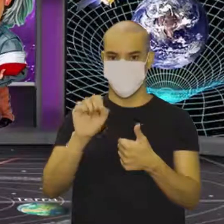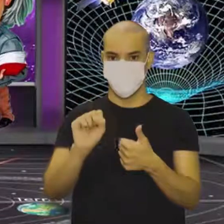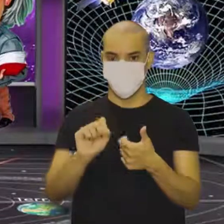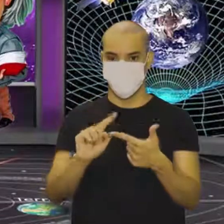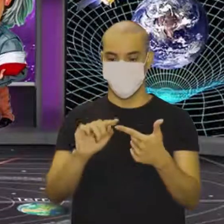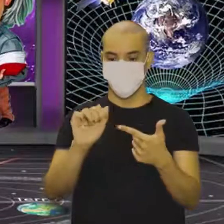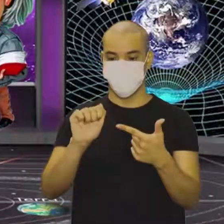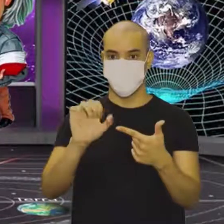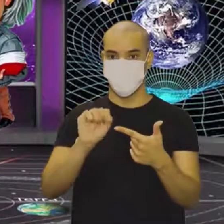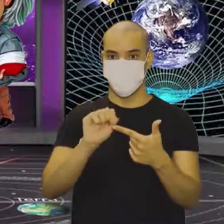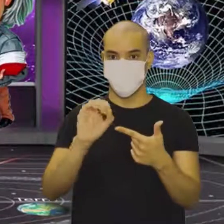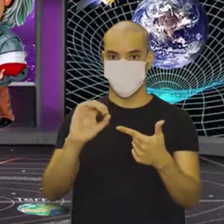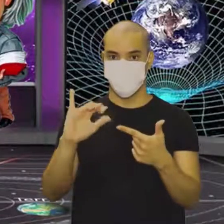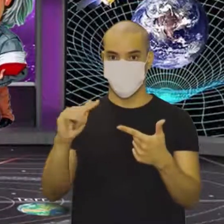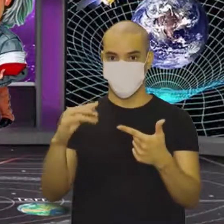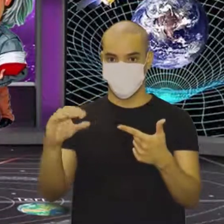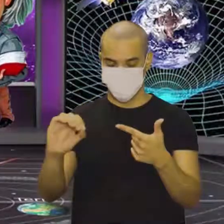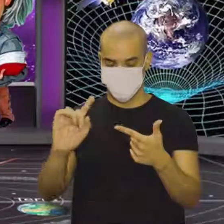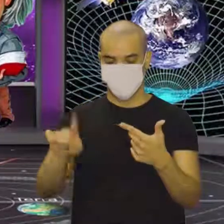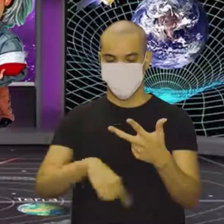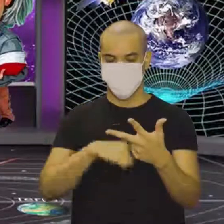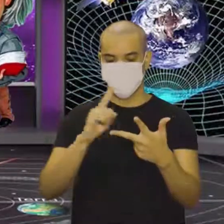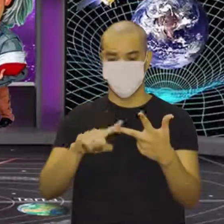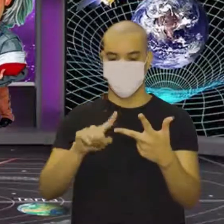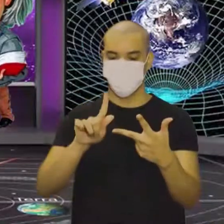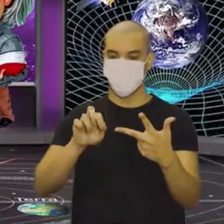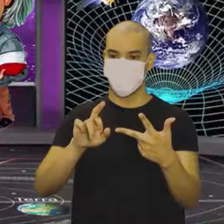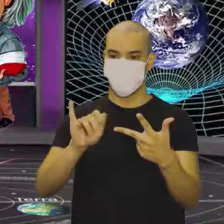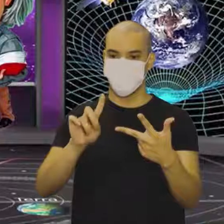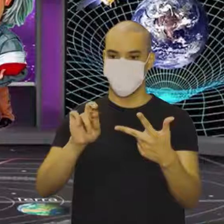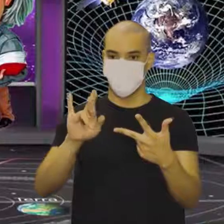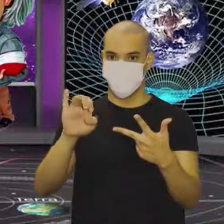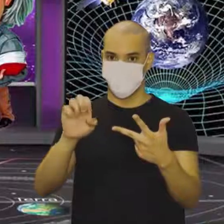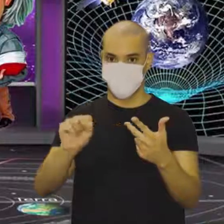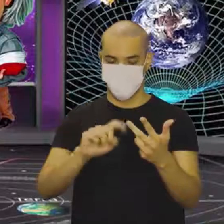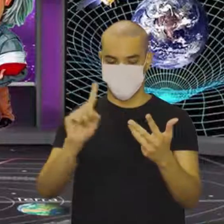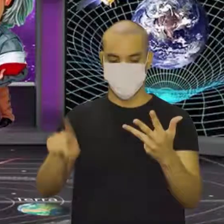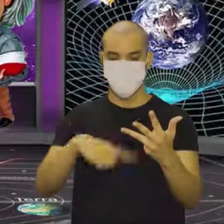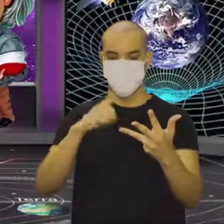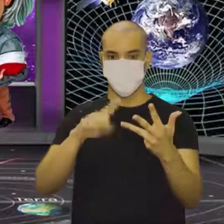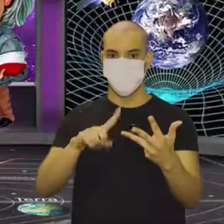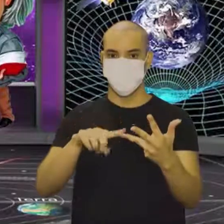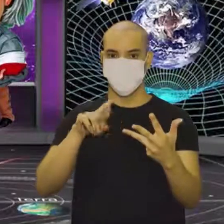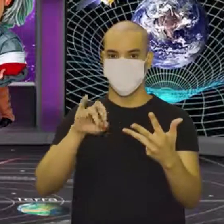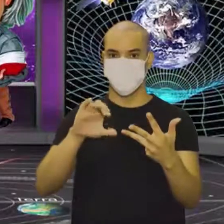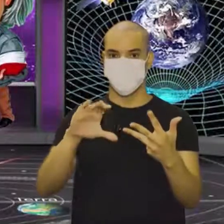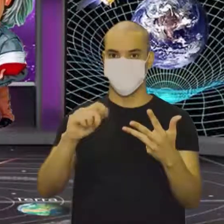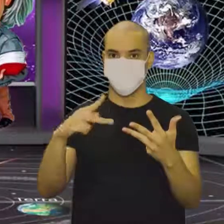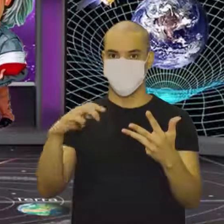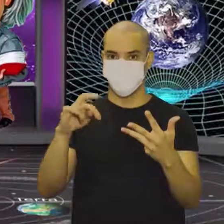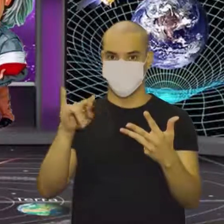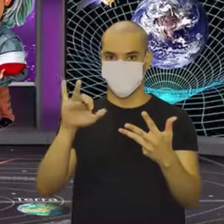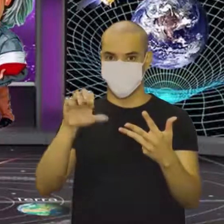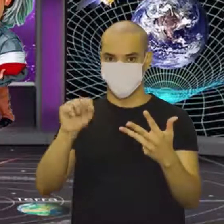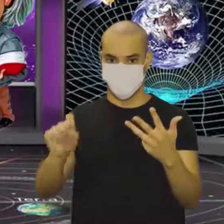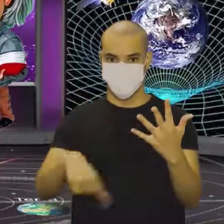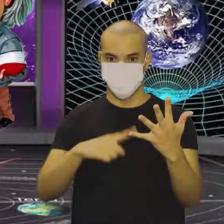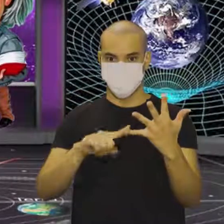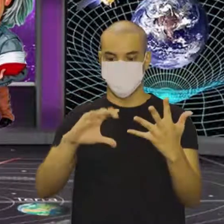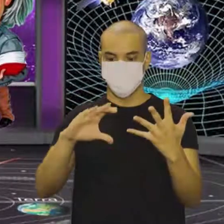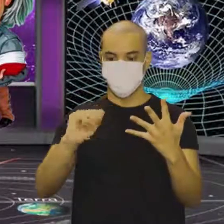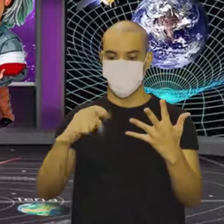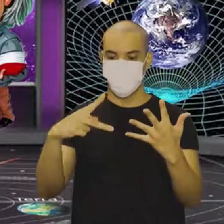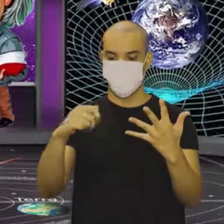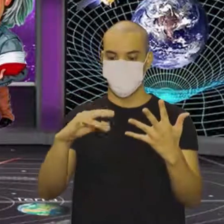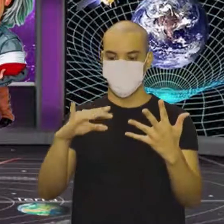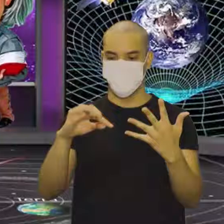associação de resistores, nós falamos de geradores, nós falamos de receptores, nós vimos também